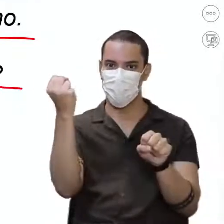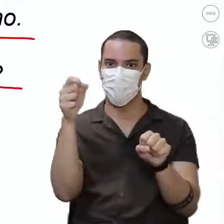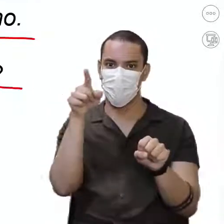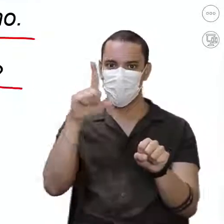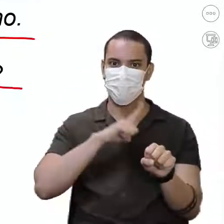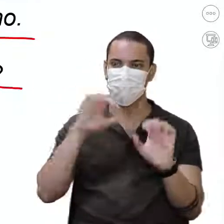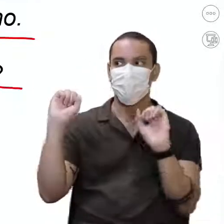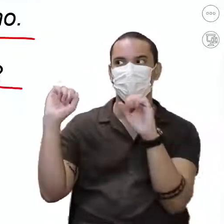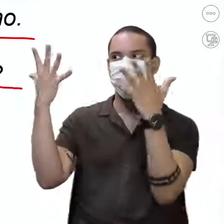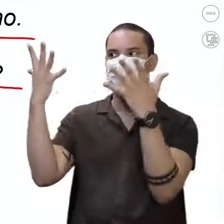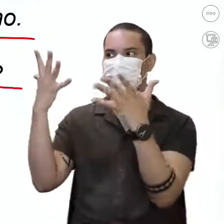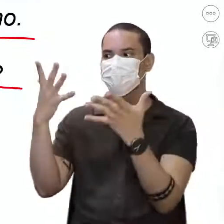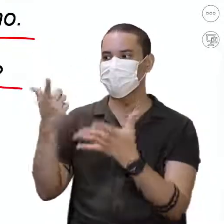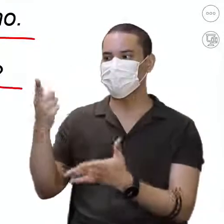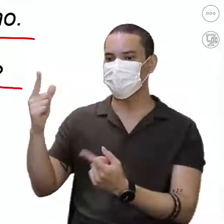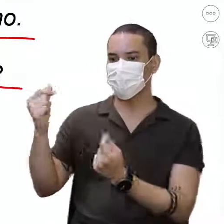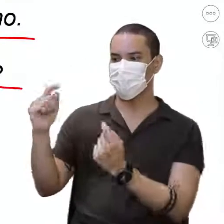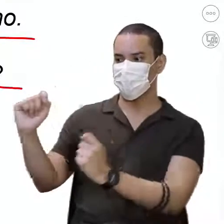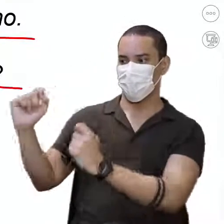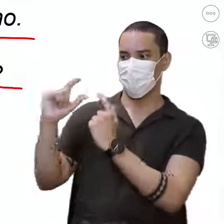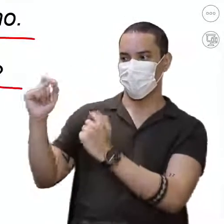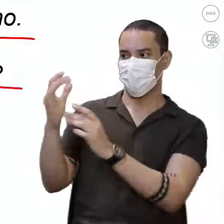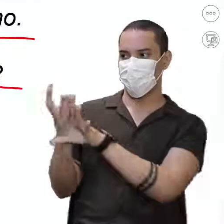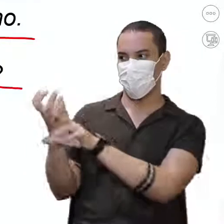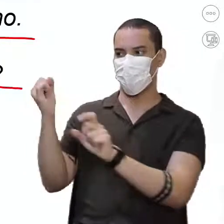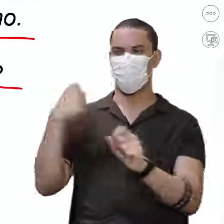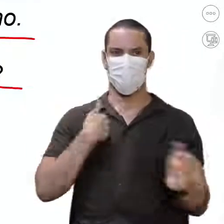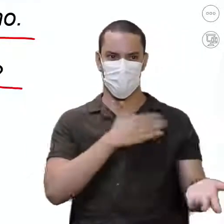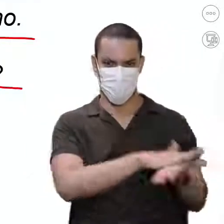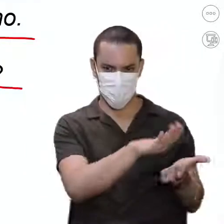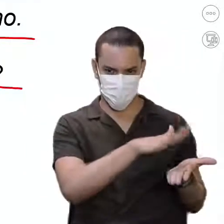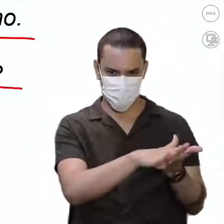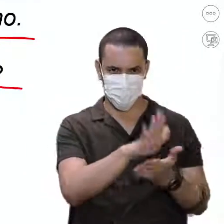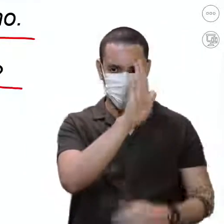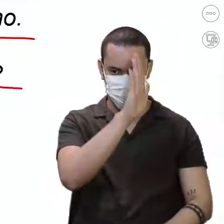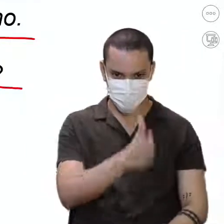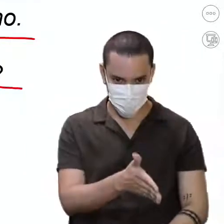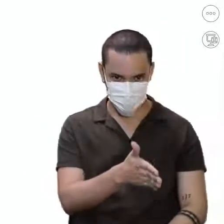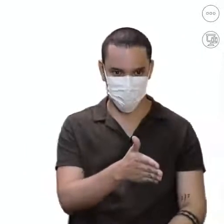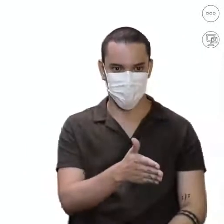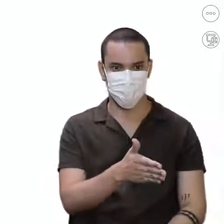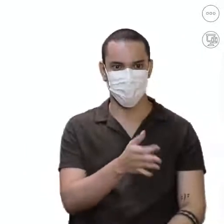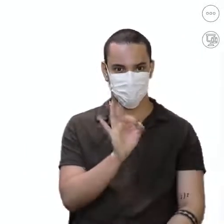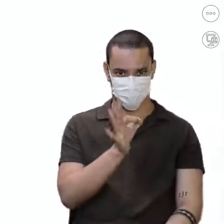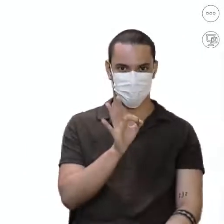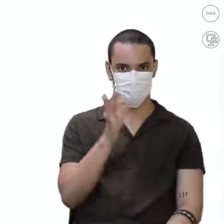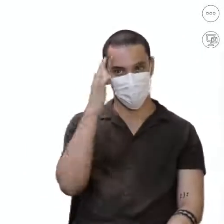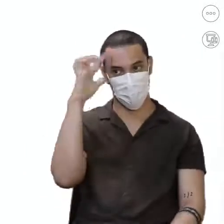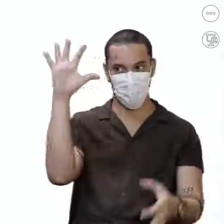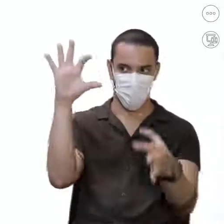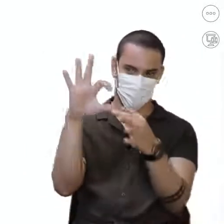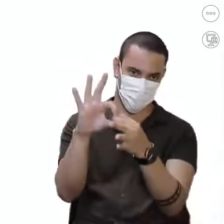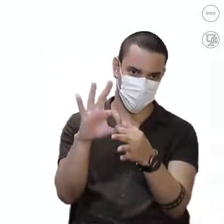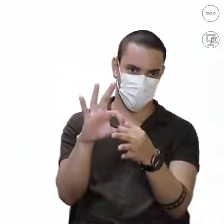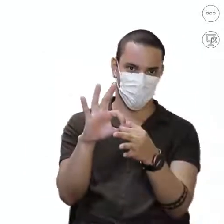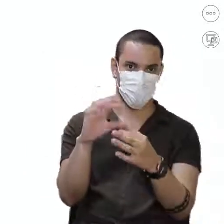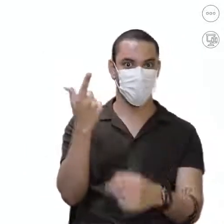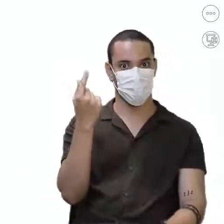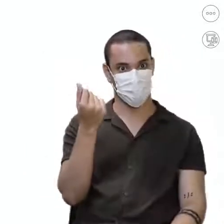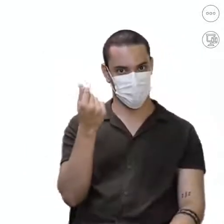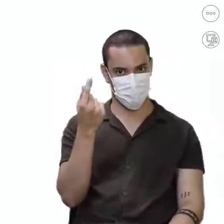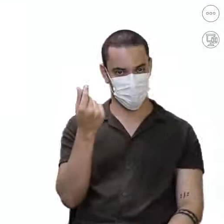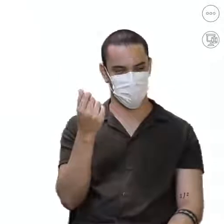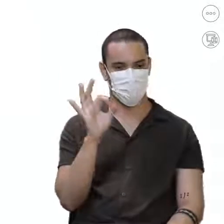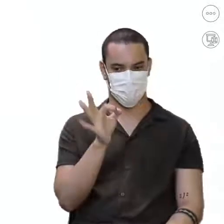algum evento, decorrente de um evento, de uma venda, de qualquer coisa que possa te dar um money aí, um dinheiro, um cash, uma bufunfa,